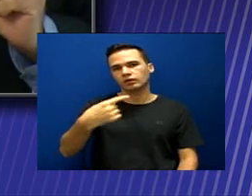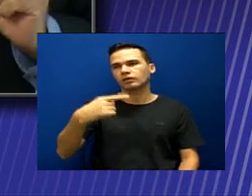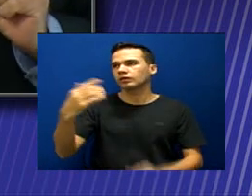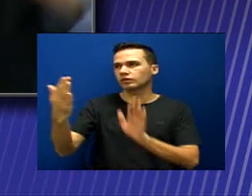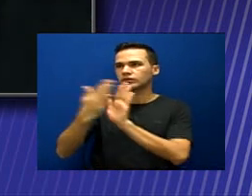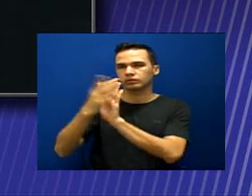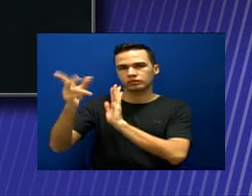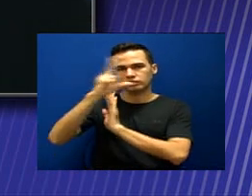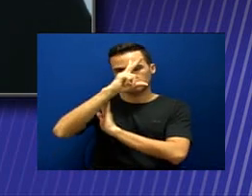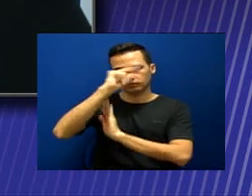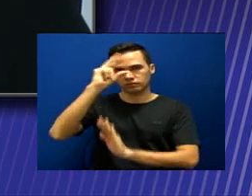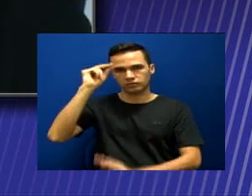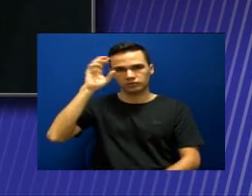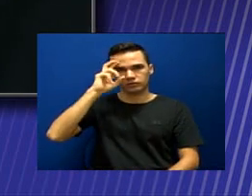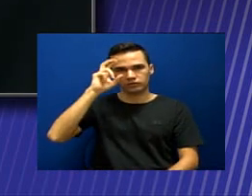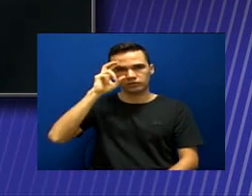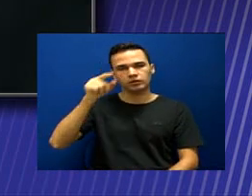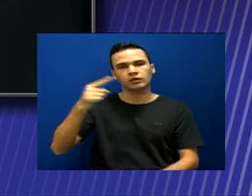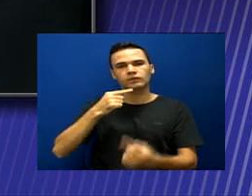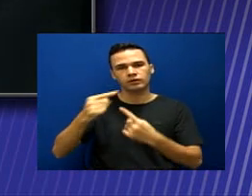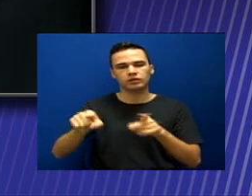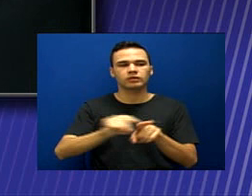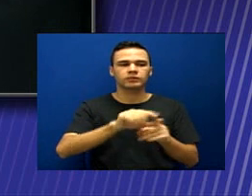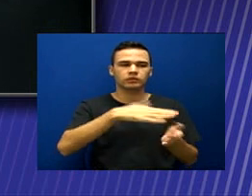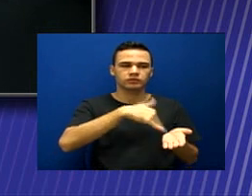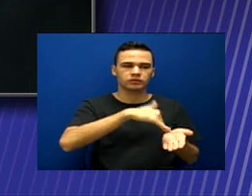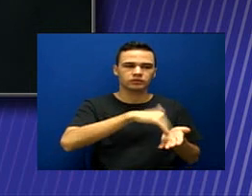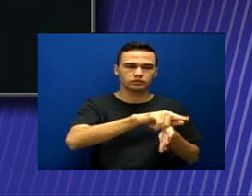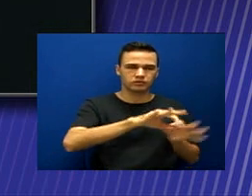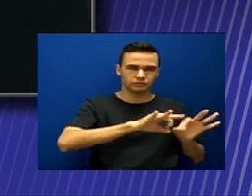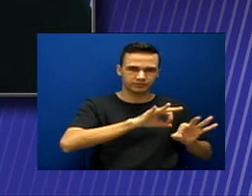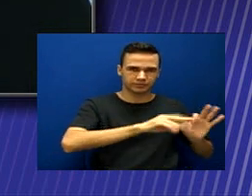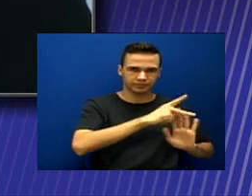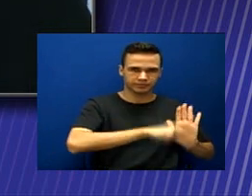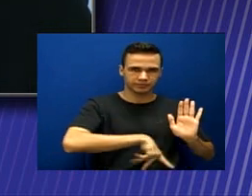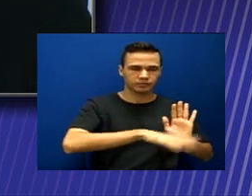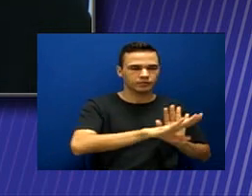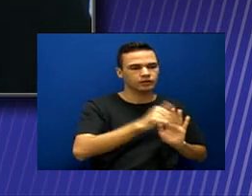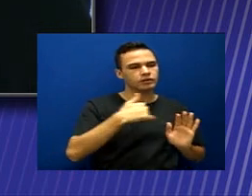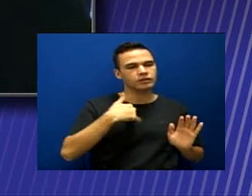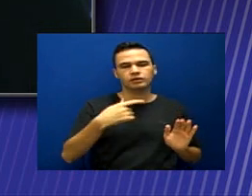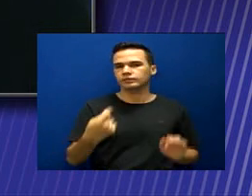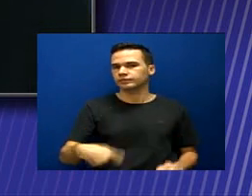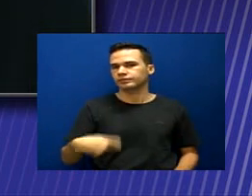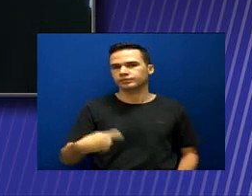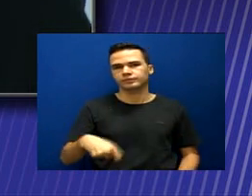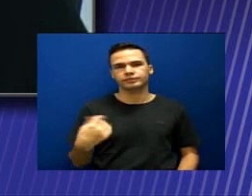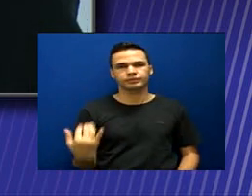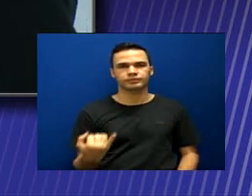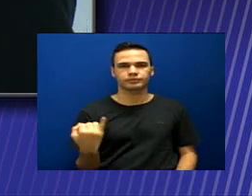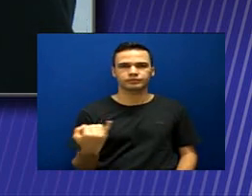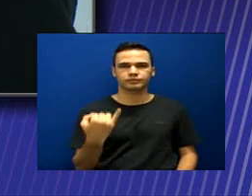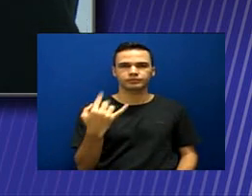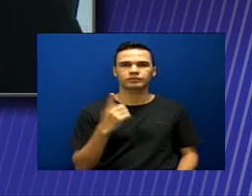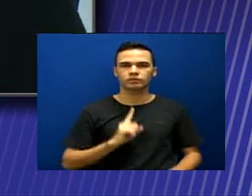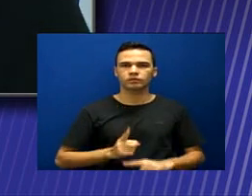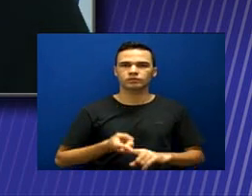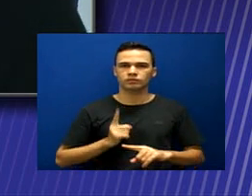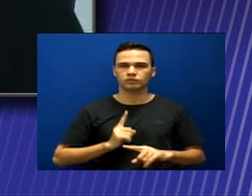prefeito com relação a isso. E eu também. E falei com o secretário de Planejamento. É importantíssimo, porque, na